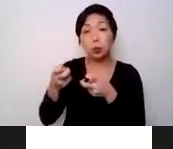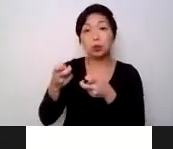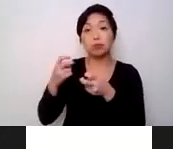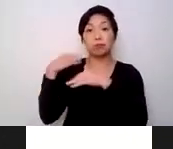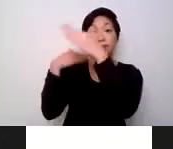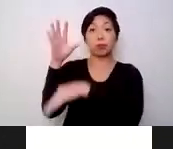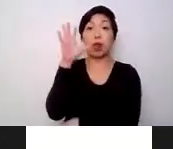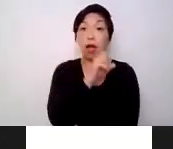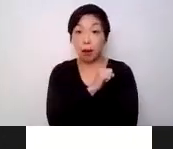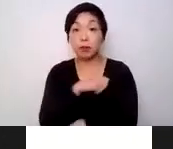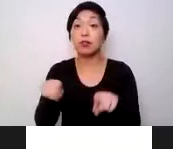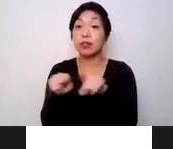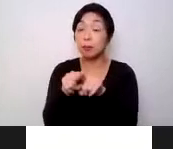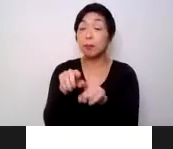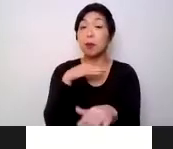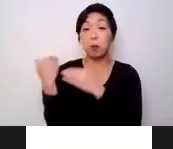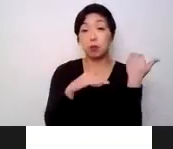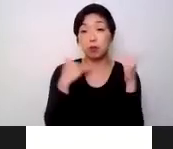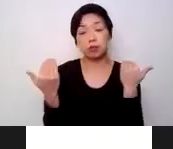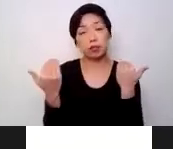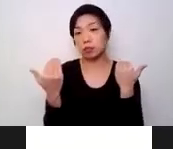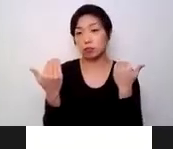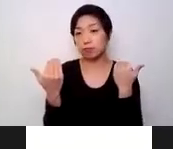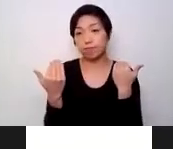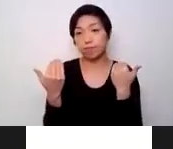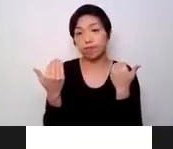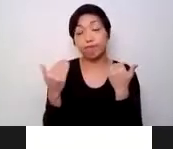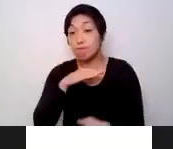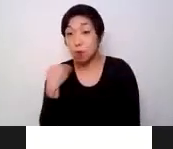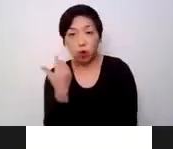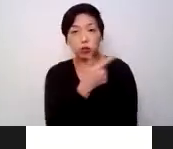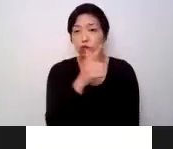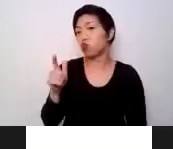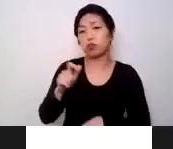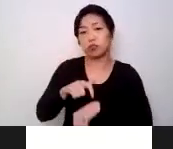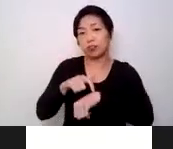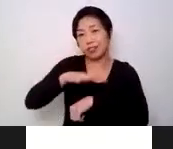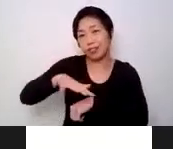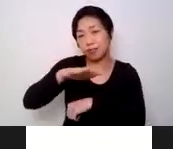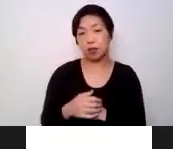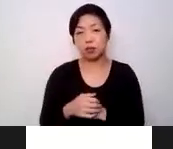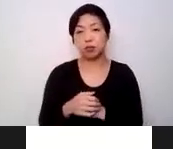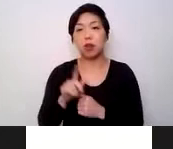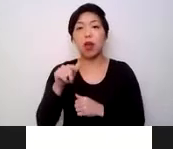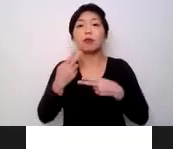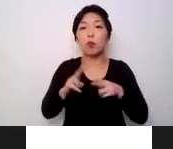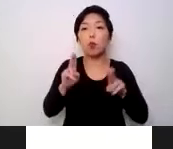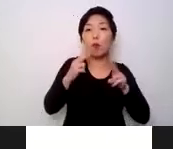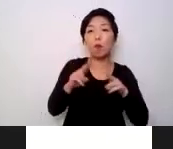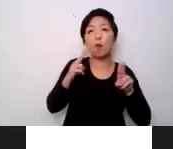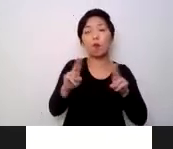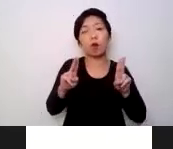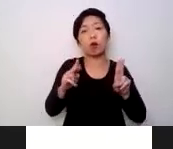amortalidade não havia lugar para a morte os ritos modernos da morte eles são mais discretos não há mais